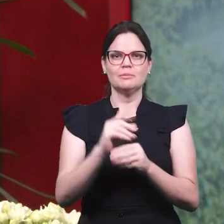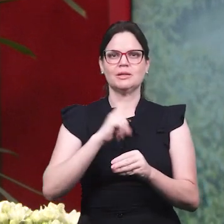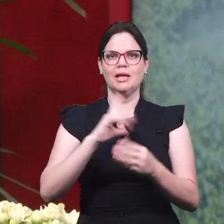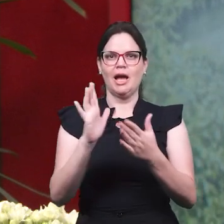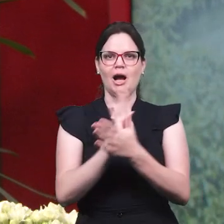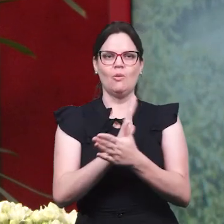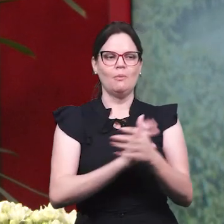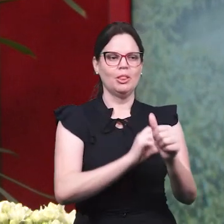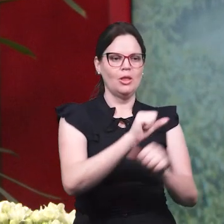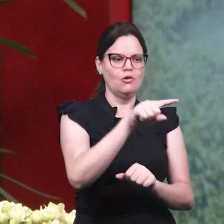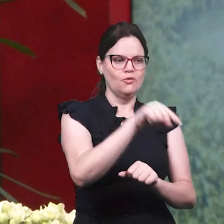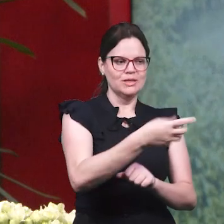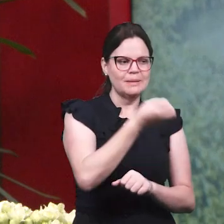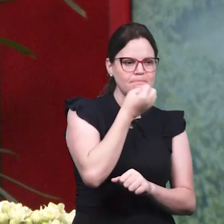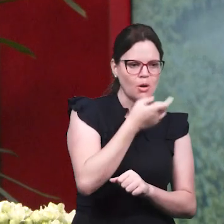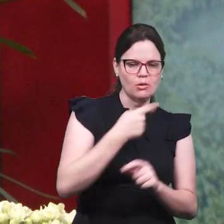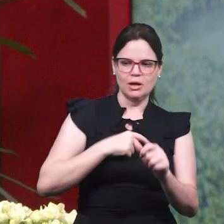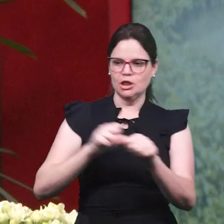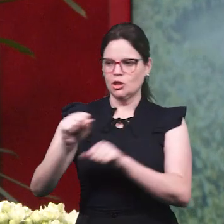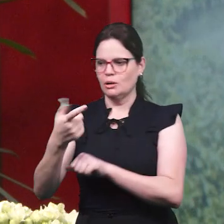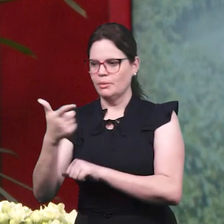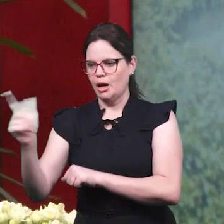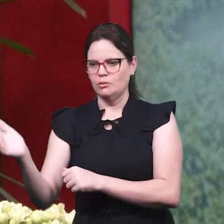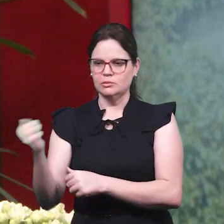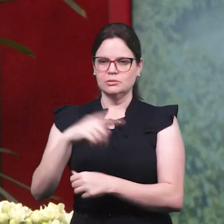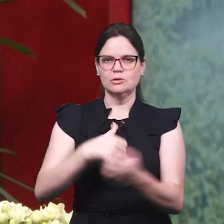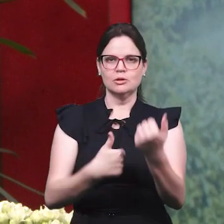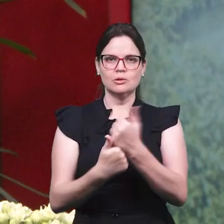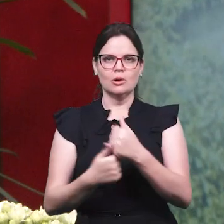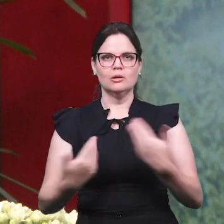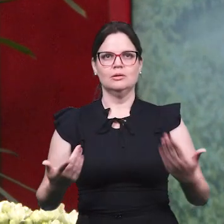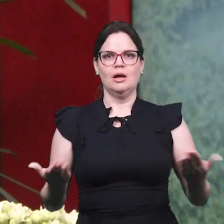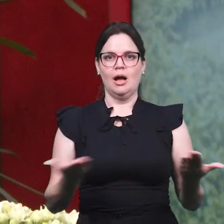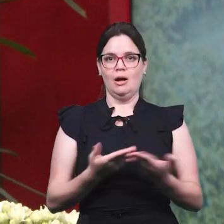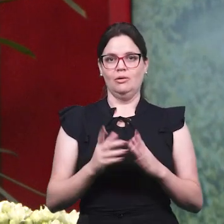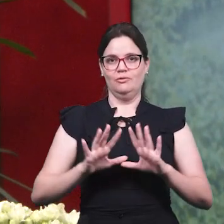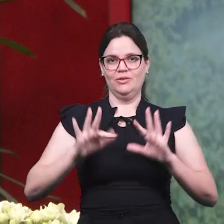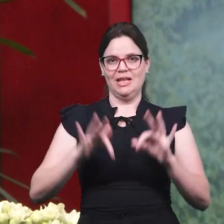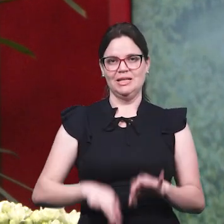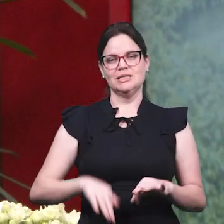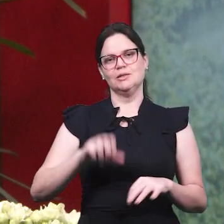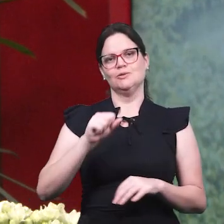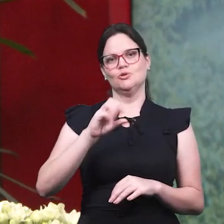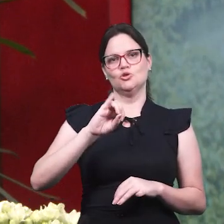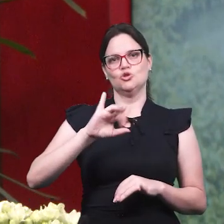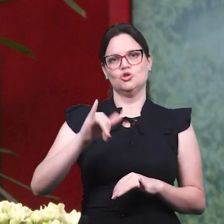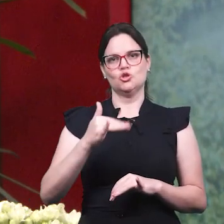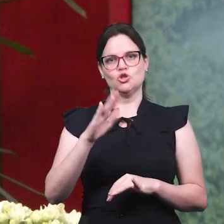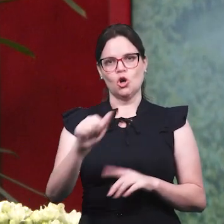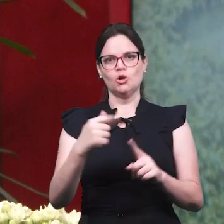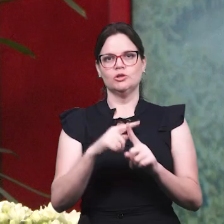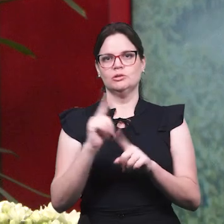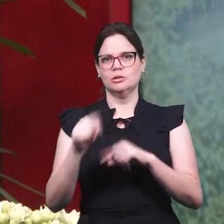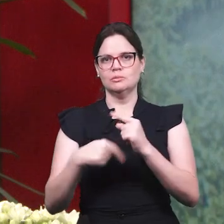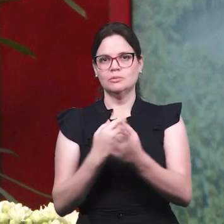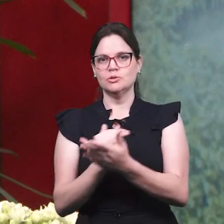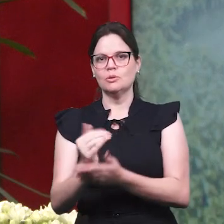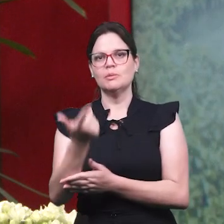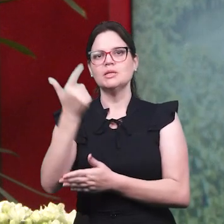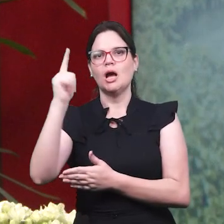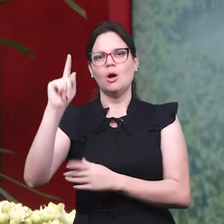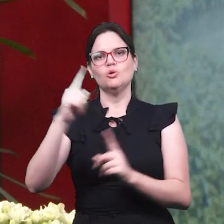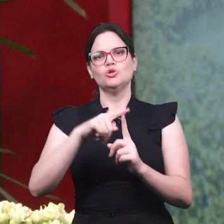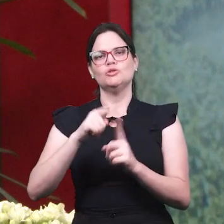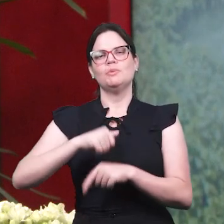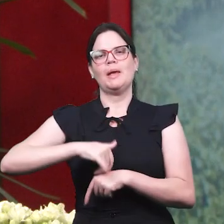Agora a gente aí está finalizando o período da cultura de soja, períodos aí de colheita, depois a gente entra com